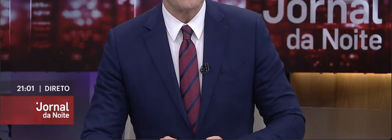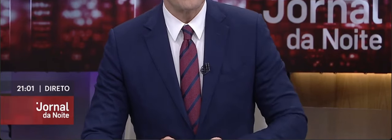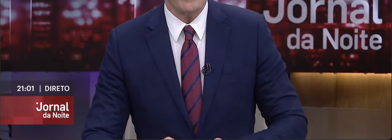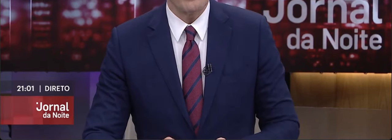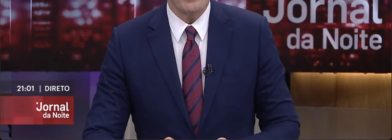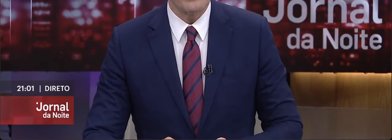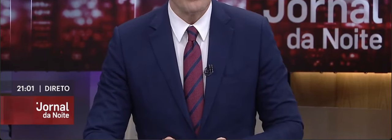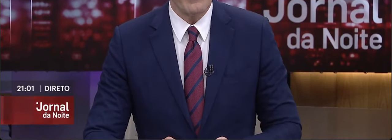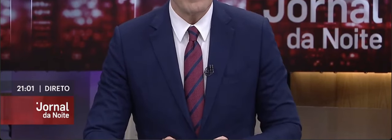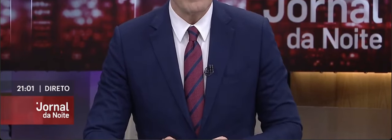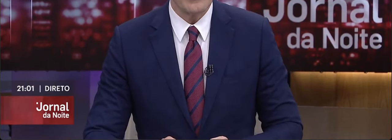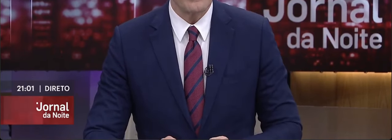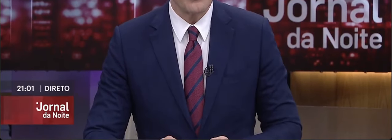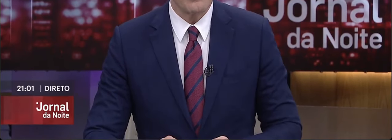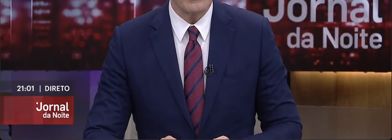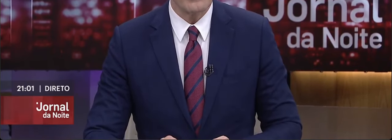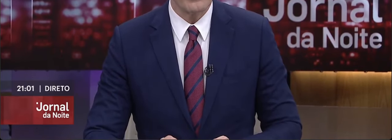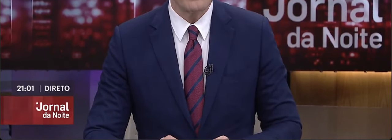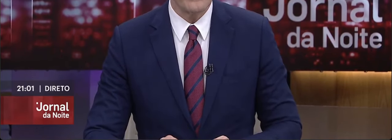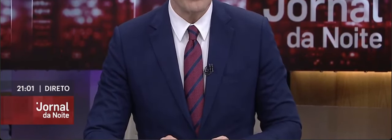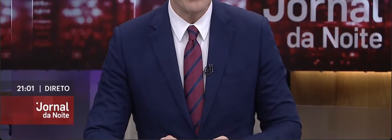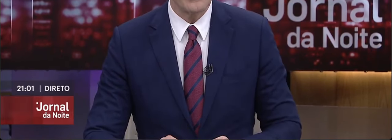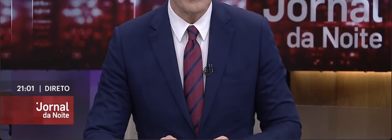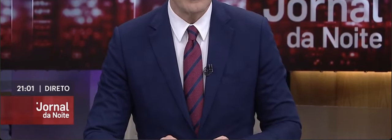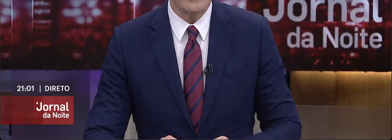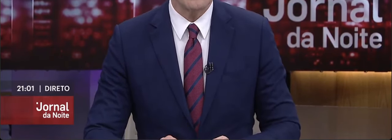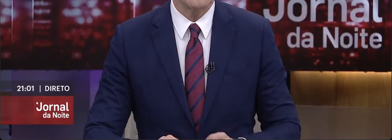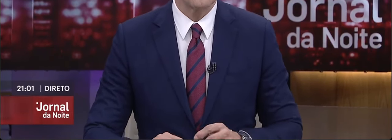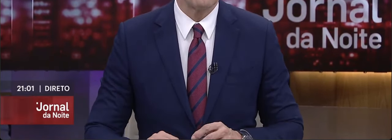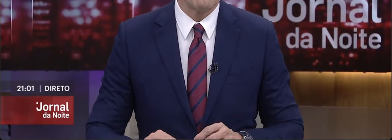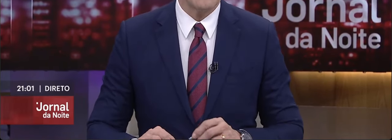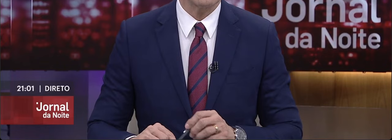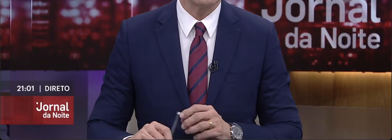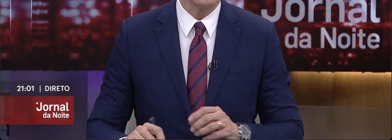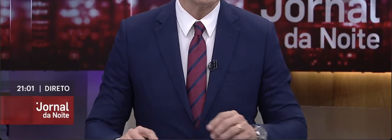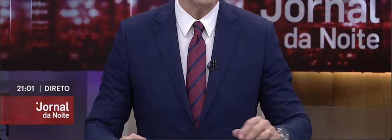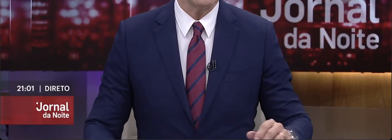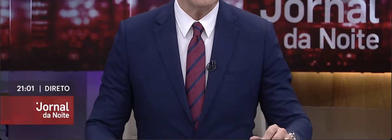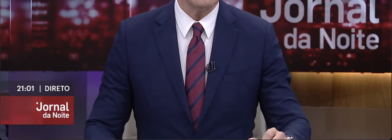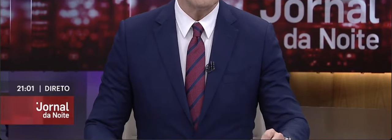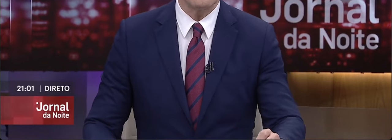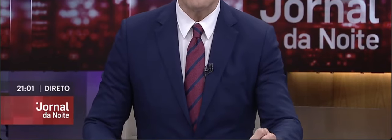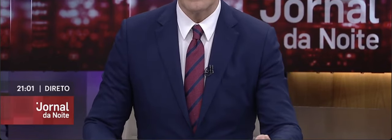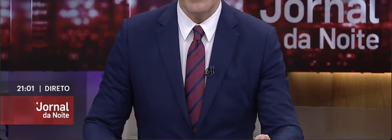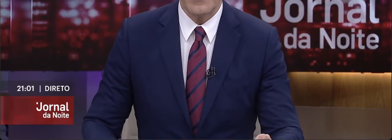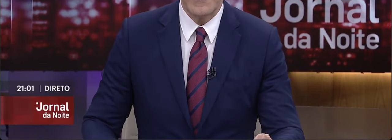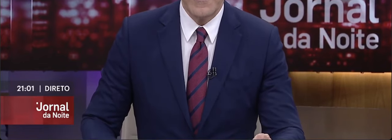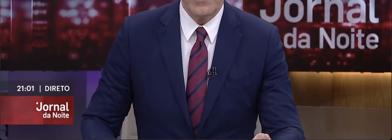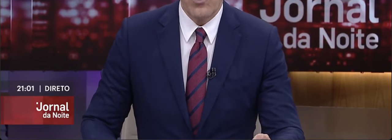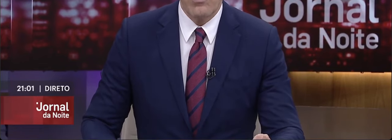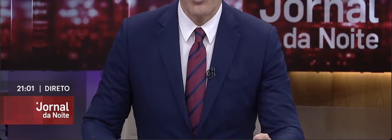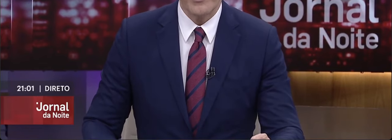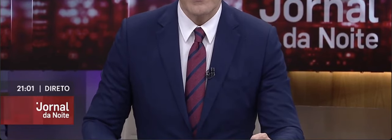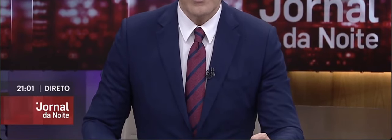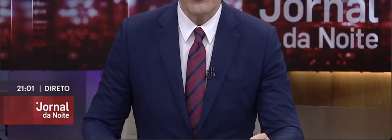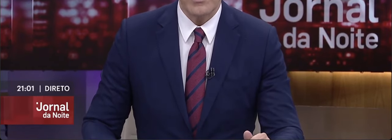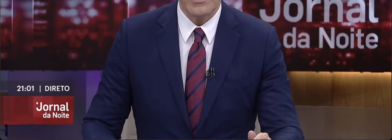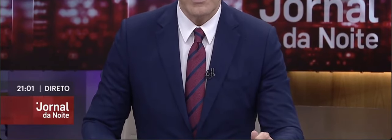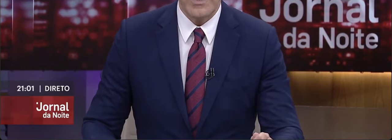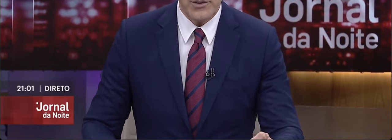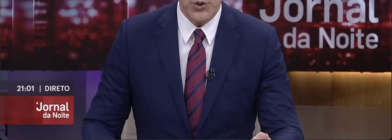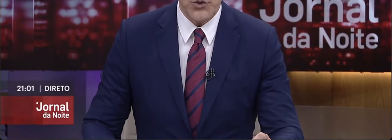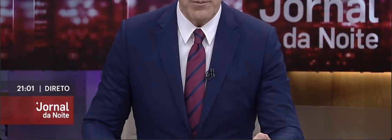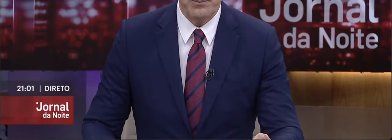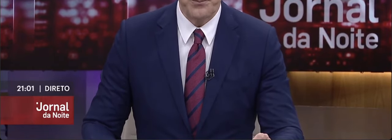mas antes está na hora do debate deste Jornal da Noite vamos conhecer as ideias do PS e iniciativa Liberal com a moderação